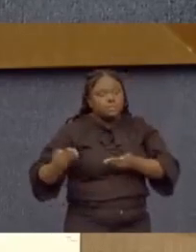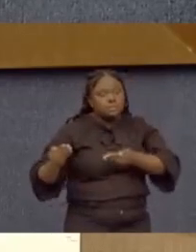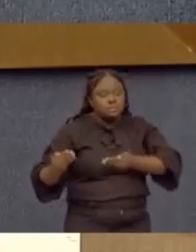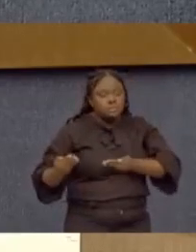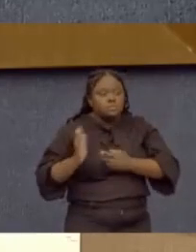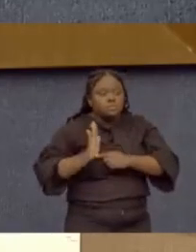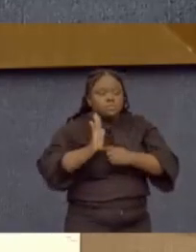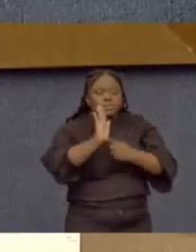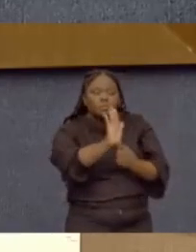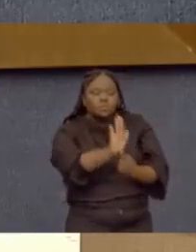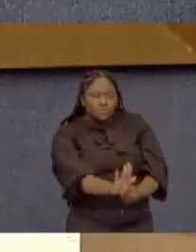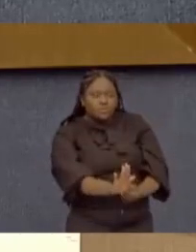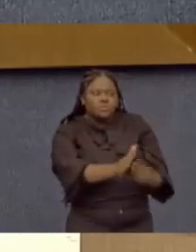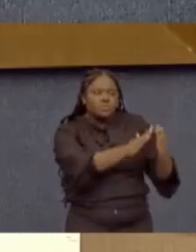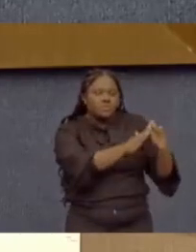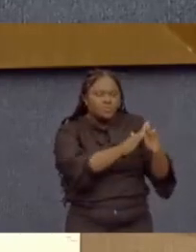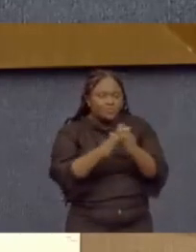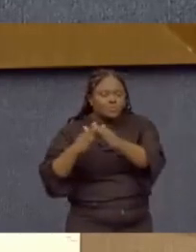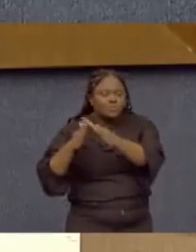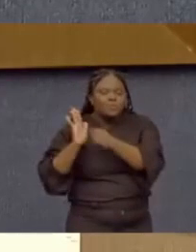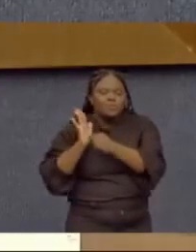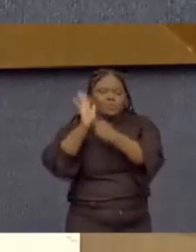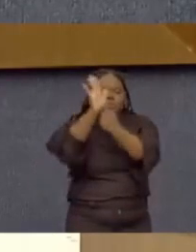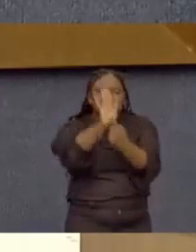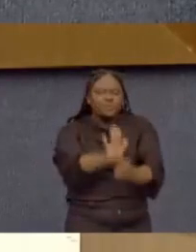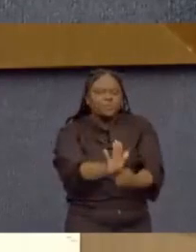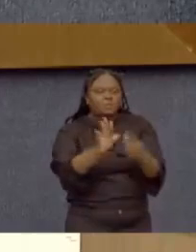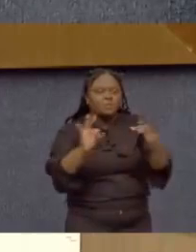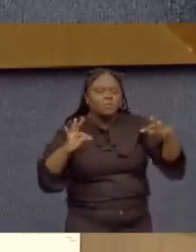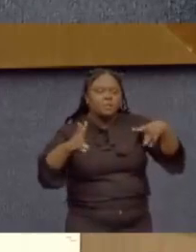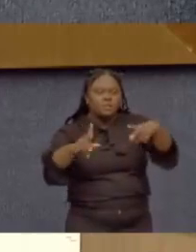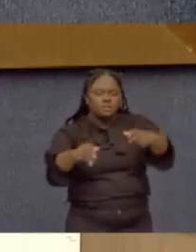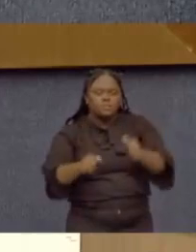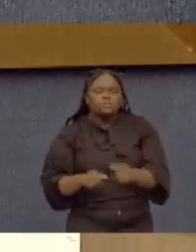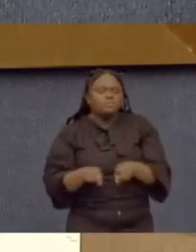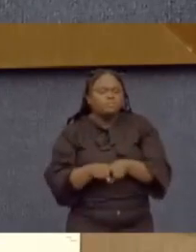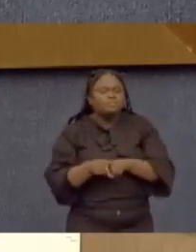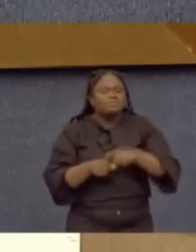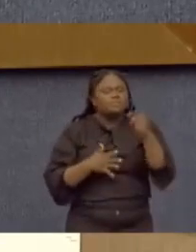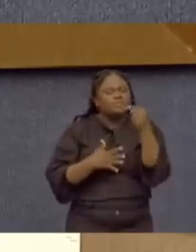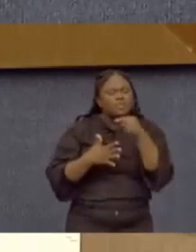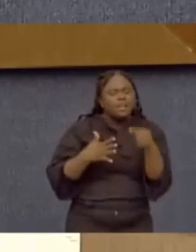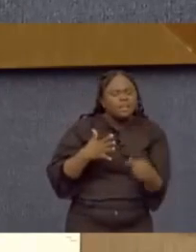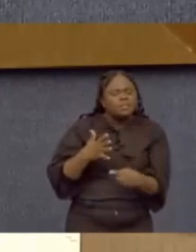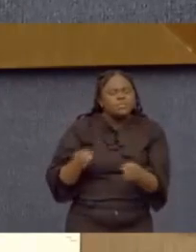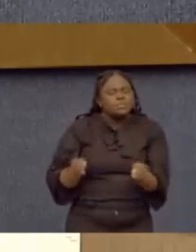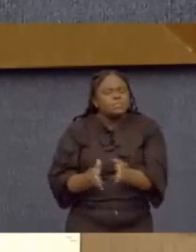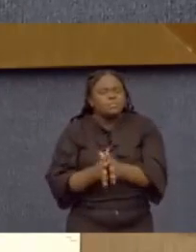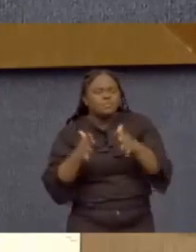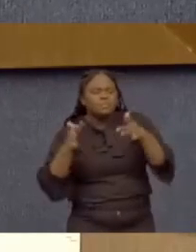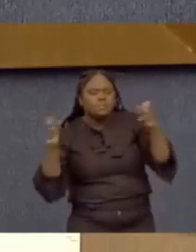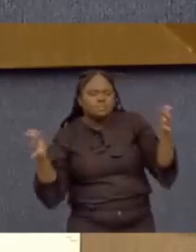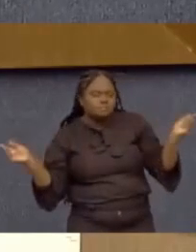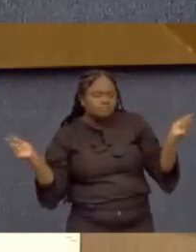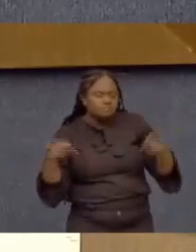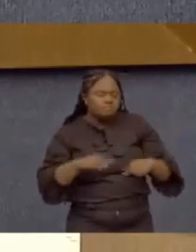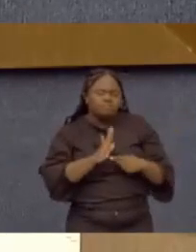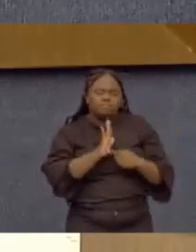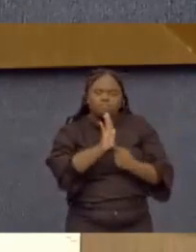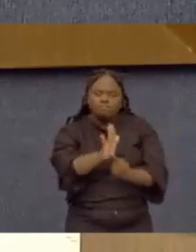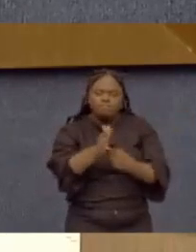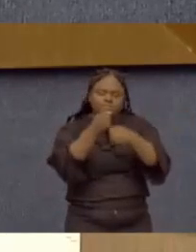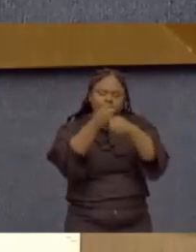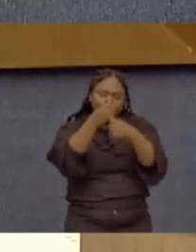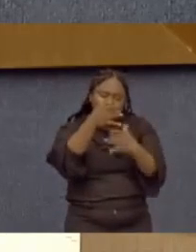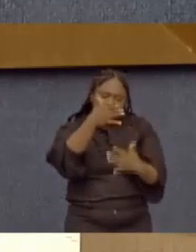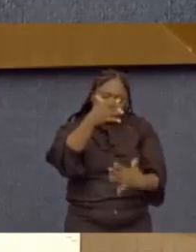em destaque para todo mundo. Há ainda, claro, outras maravilhas que poderiam ser narradas e poderíamos ficar aqui muito